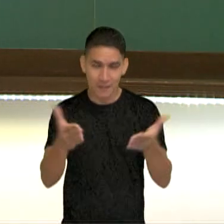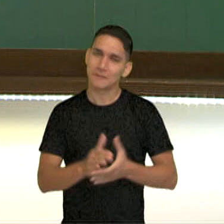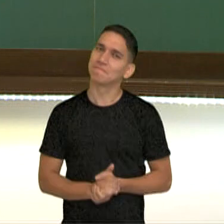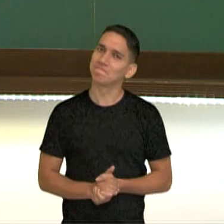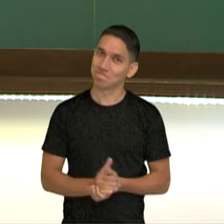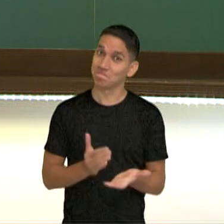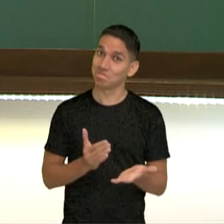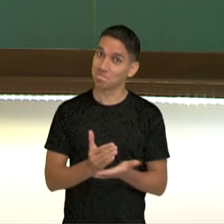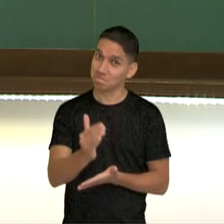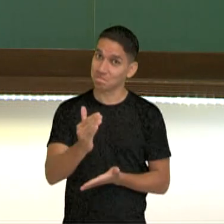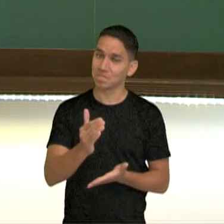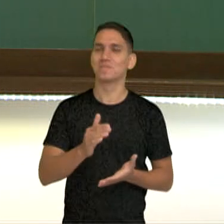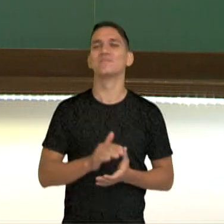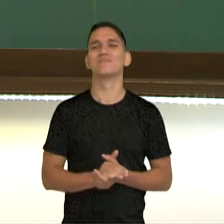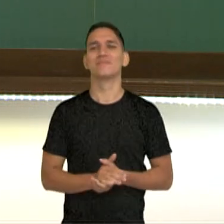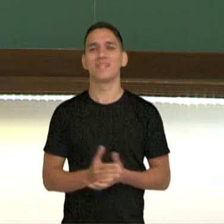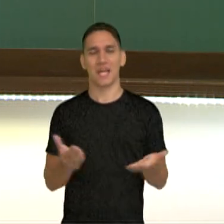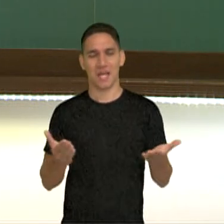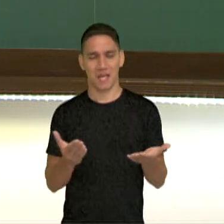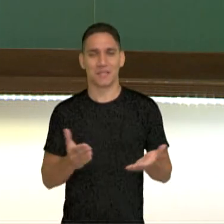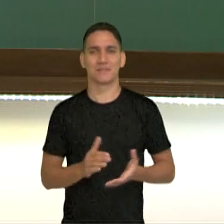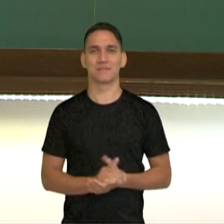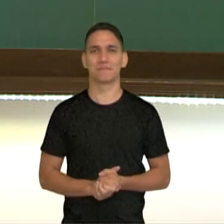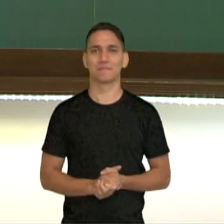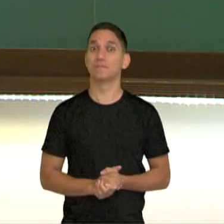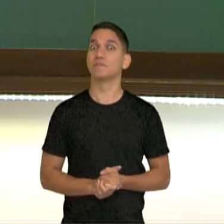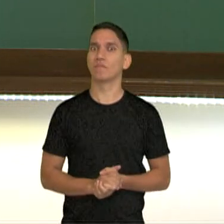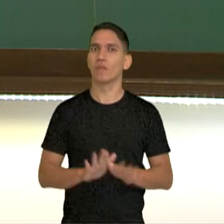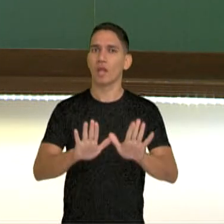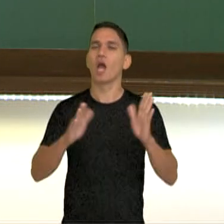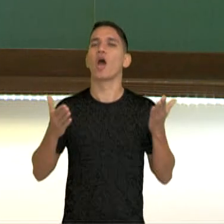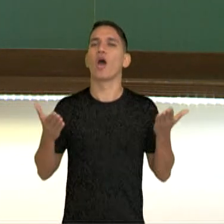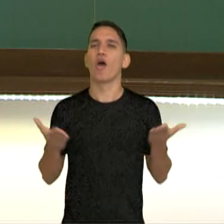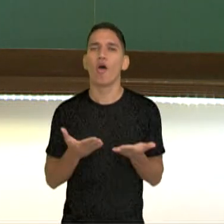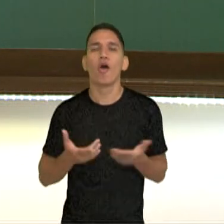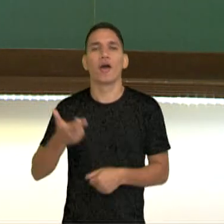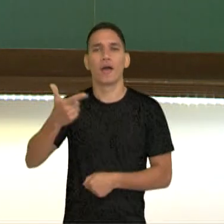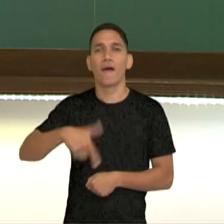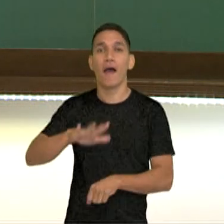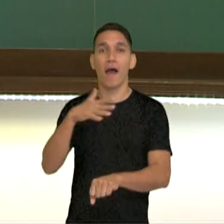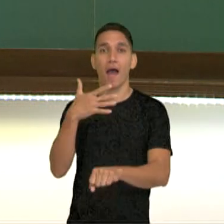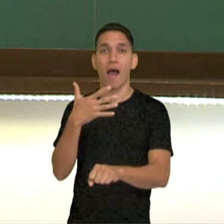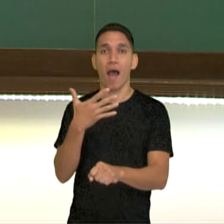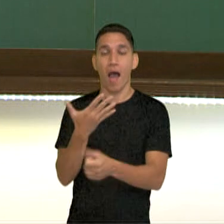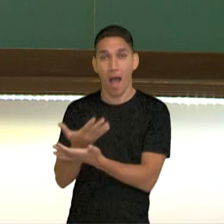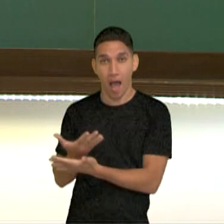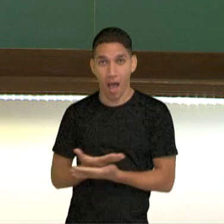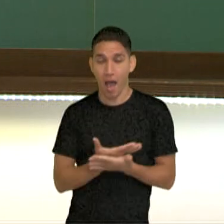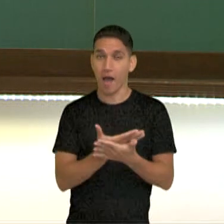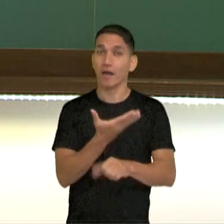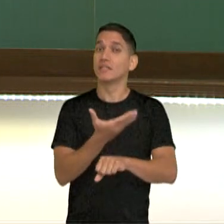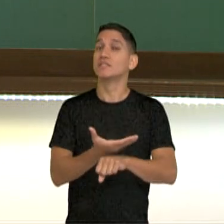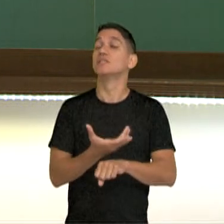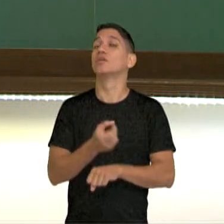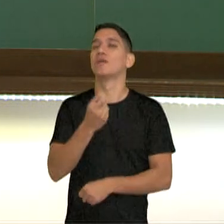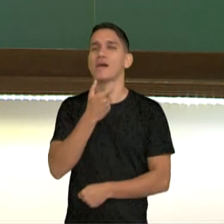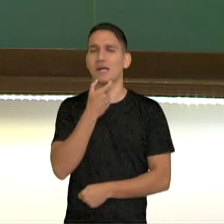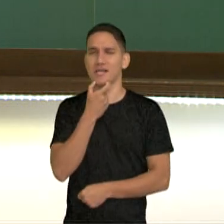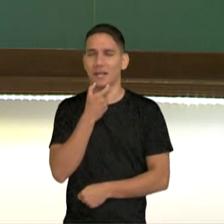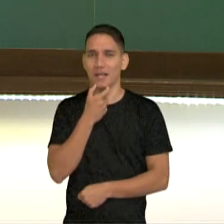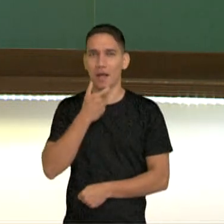Let's start! Vamos começar! Hoje, mais uma aula de língua inglesa. A